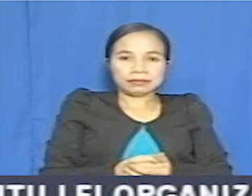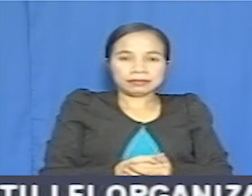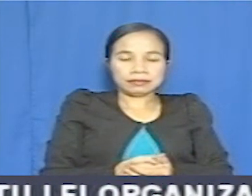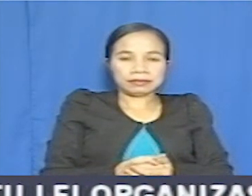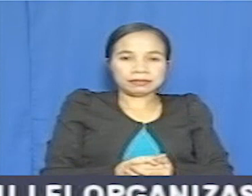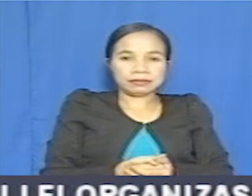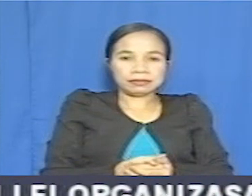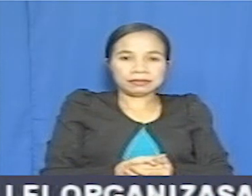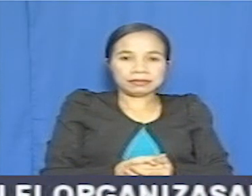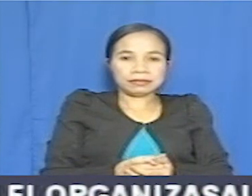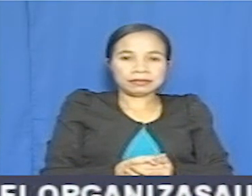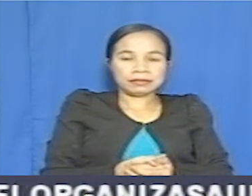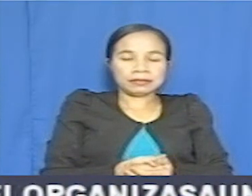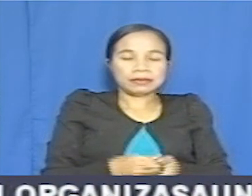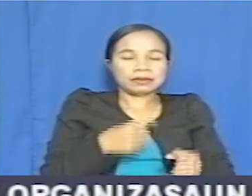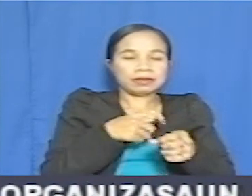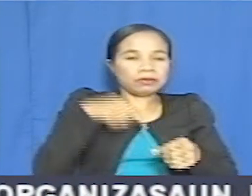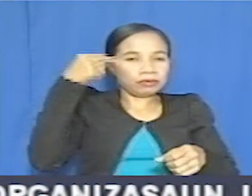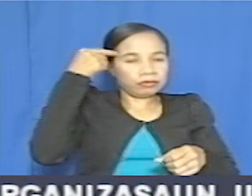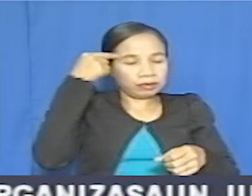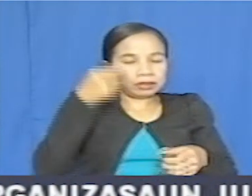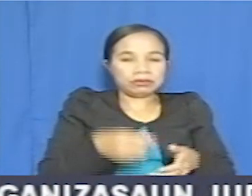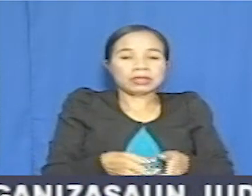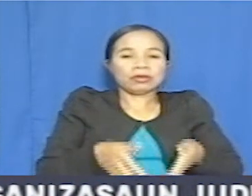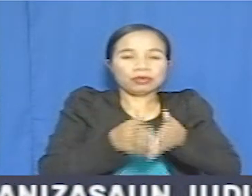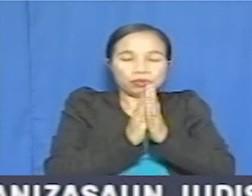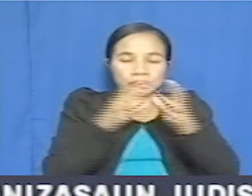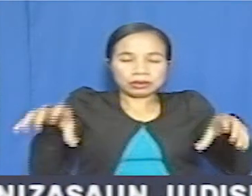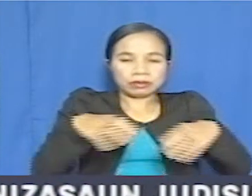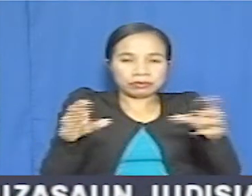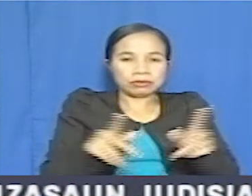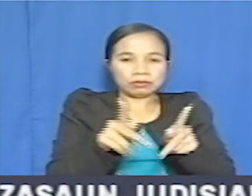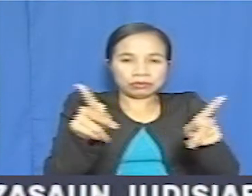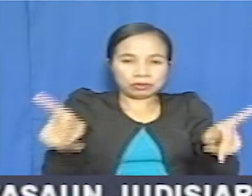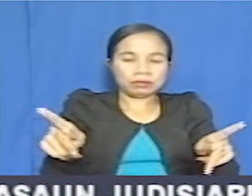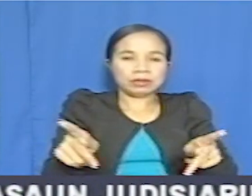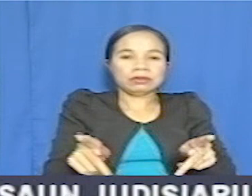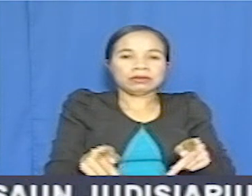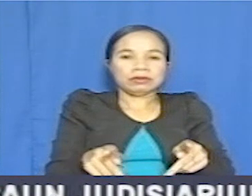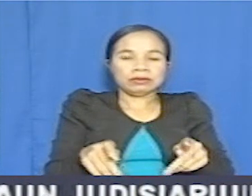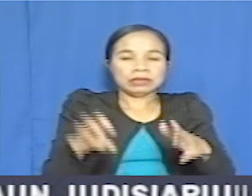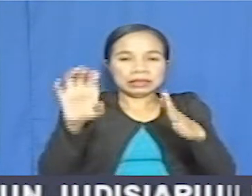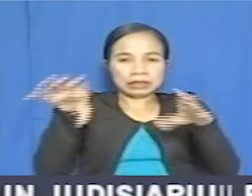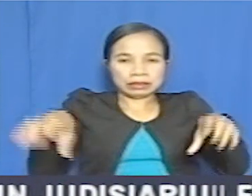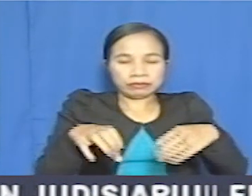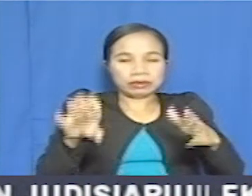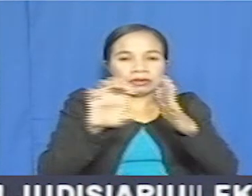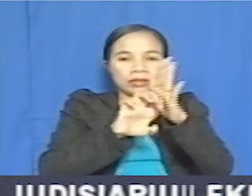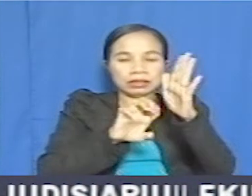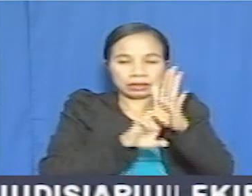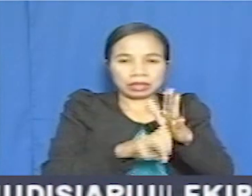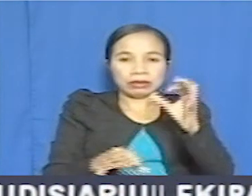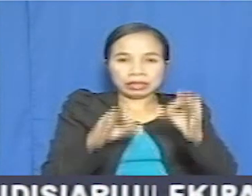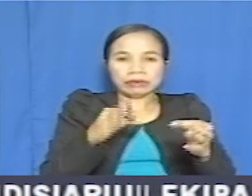E tempo para governo se exige funcionário público todo, nebe serviço estado, só tama